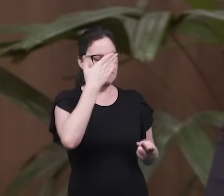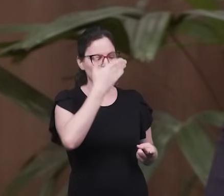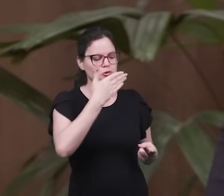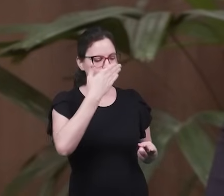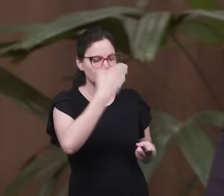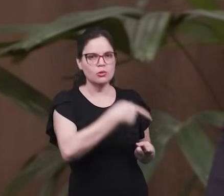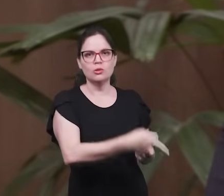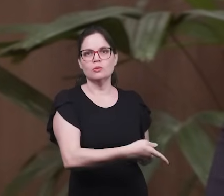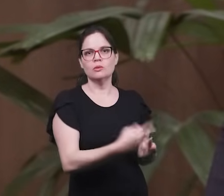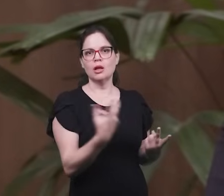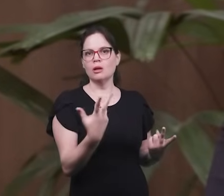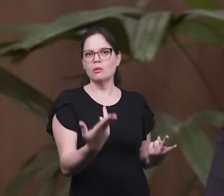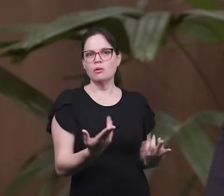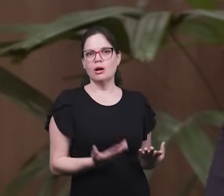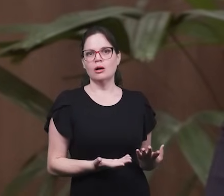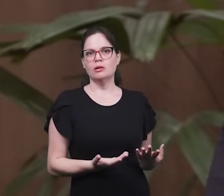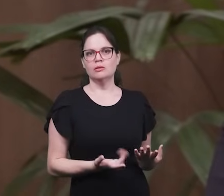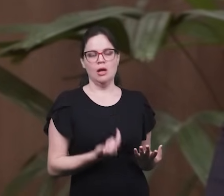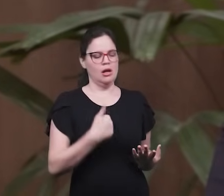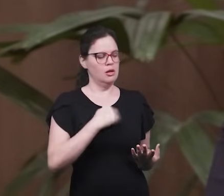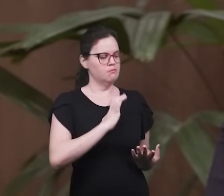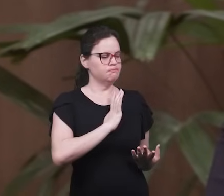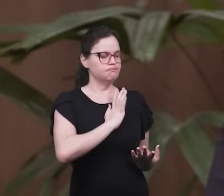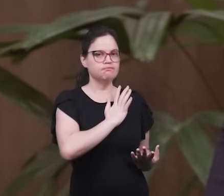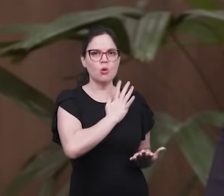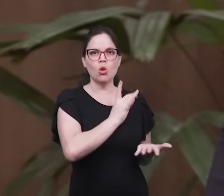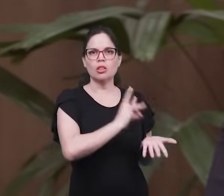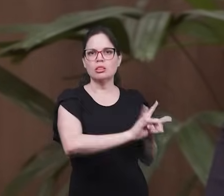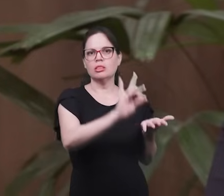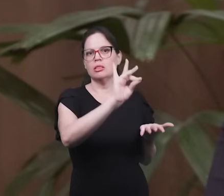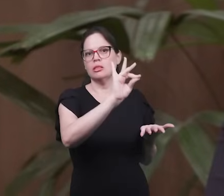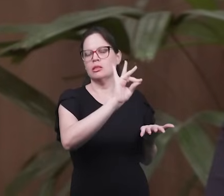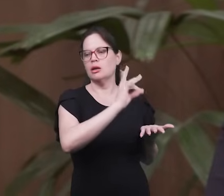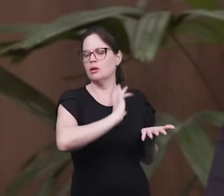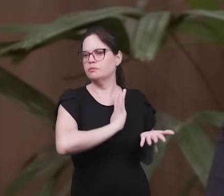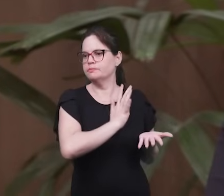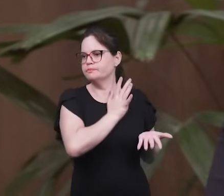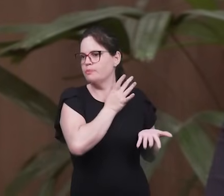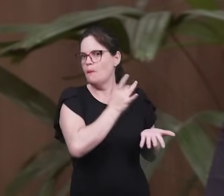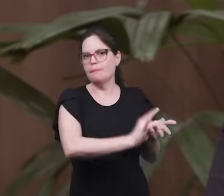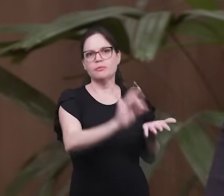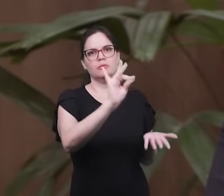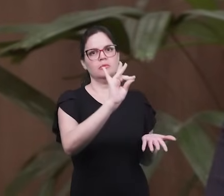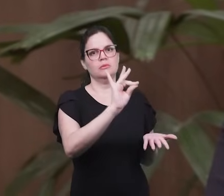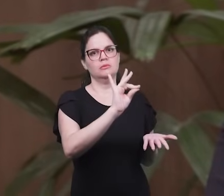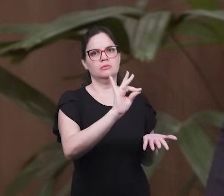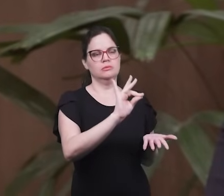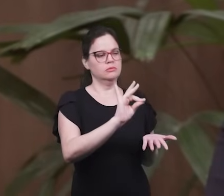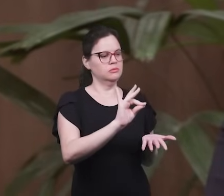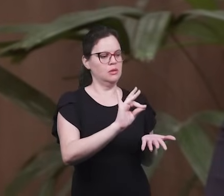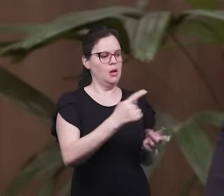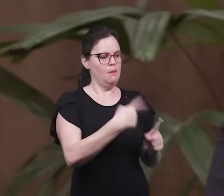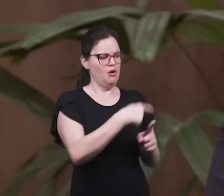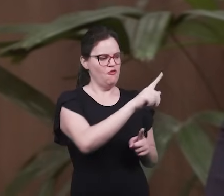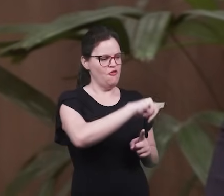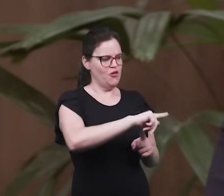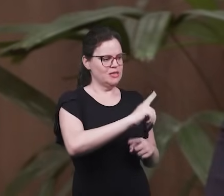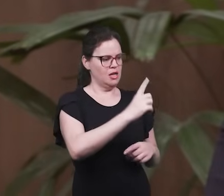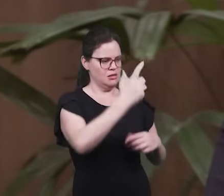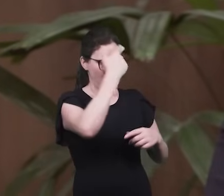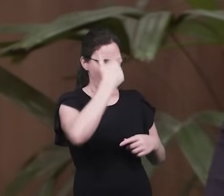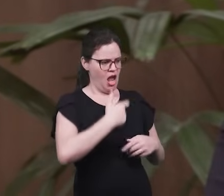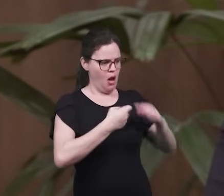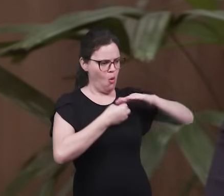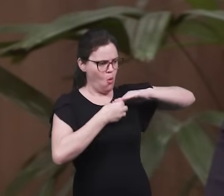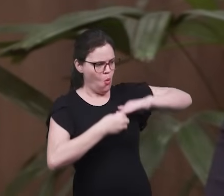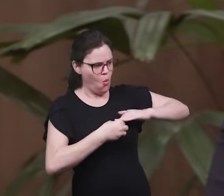prostituição. O texto diz assim, que eu aborreço. Deus aborrece qualquer substituição ao projeto do